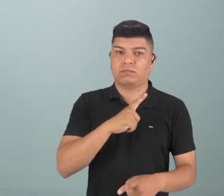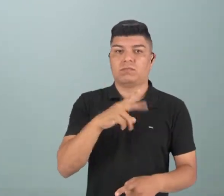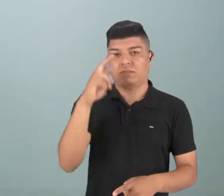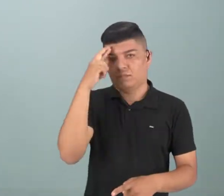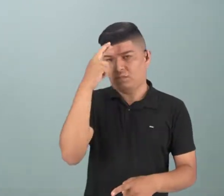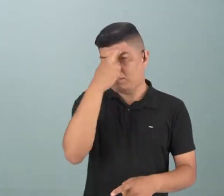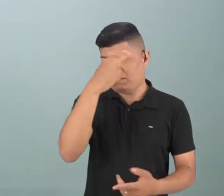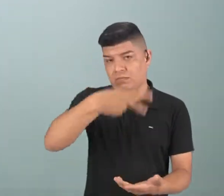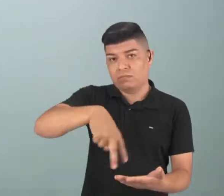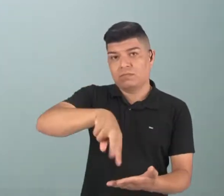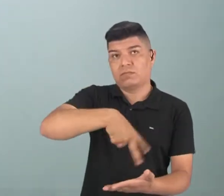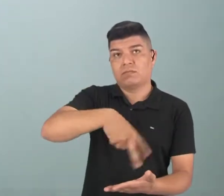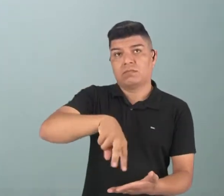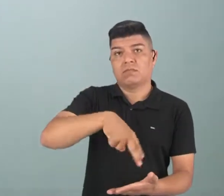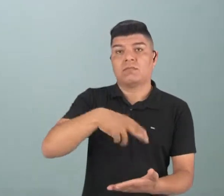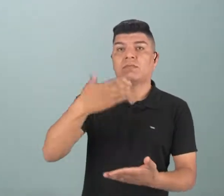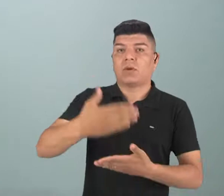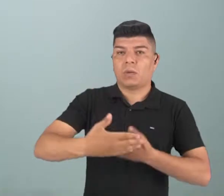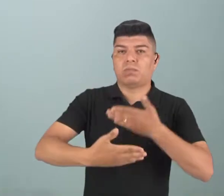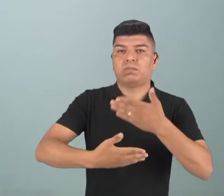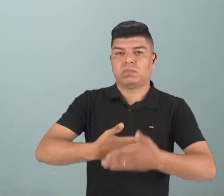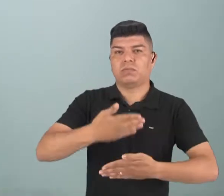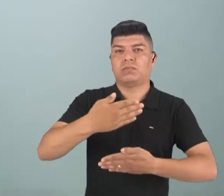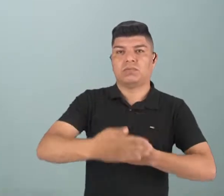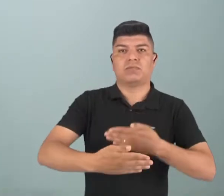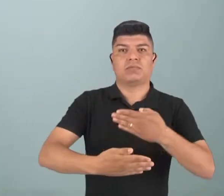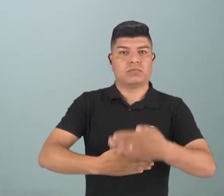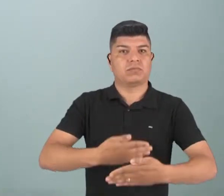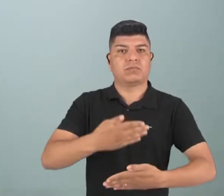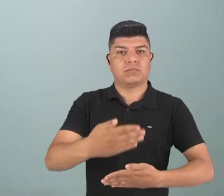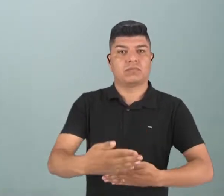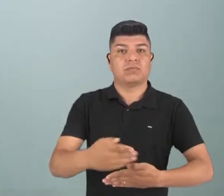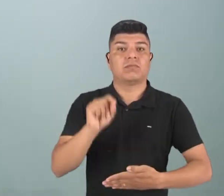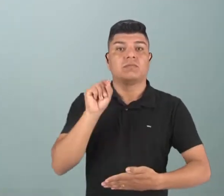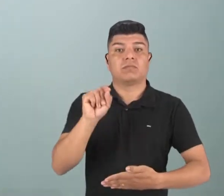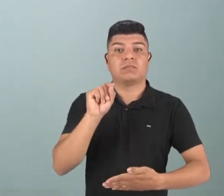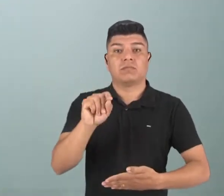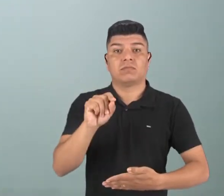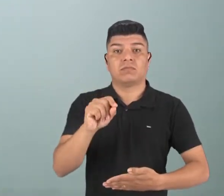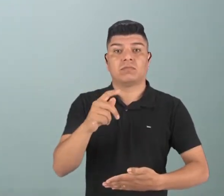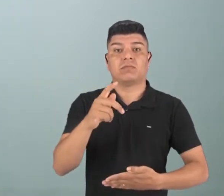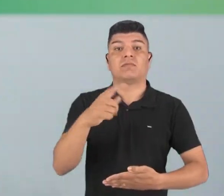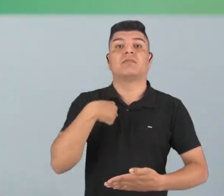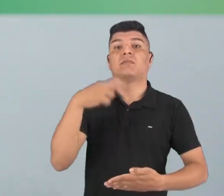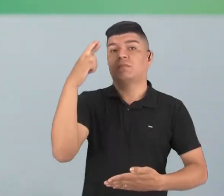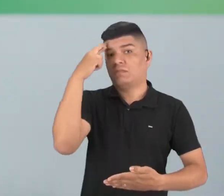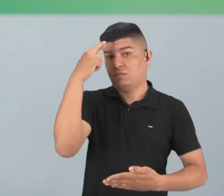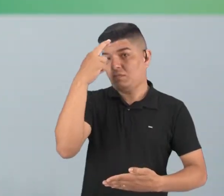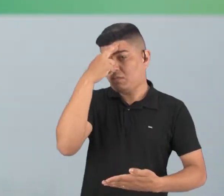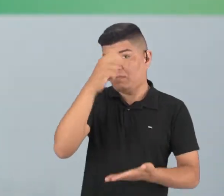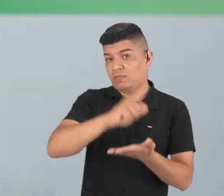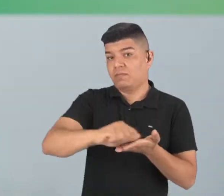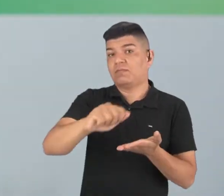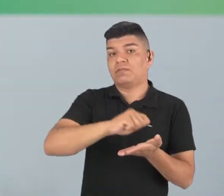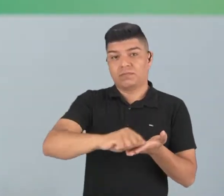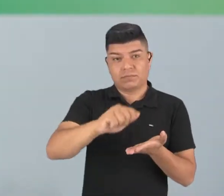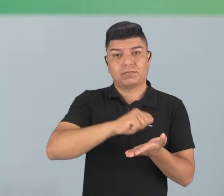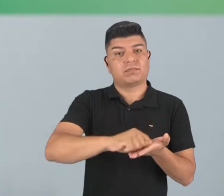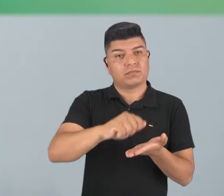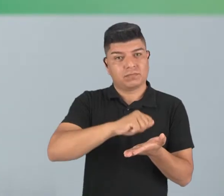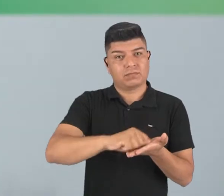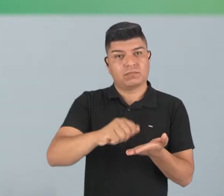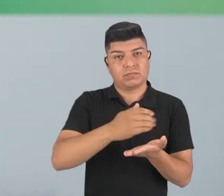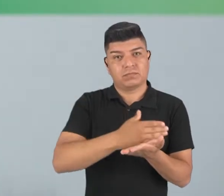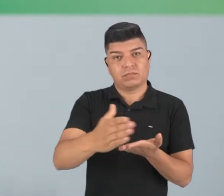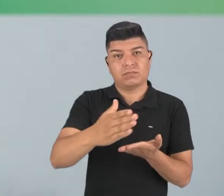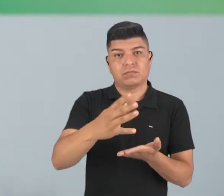pré-história. E o tempo foi passando, aí sim chega a época da história, que é a escrita, né? A história